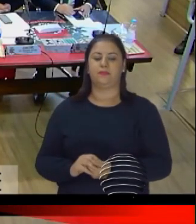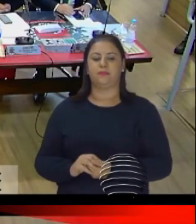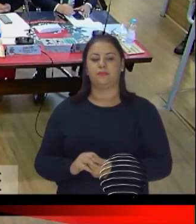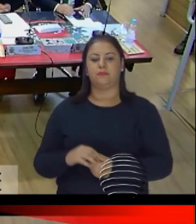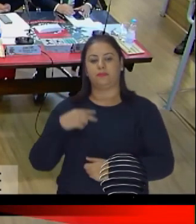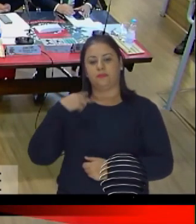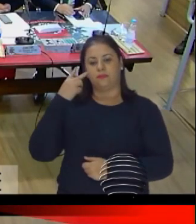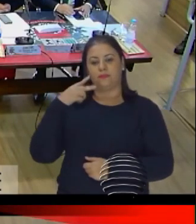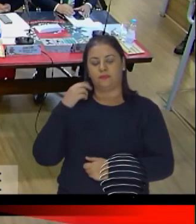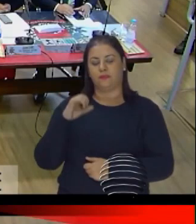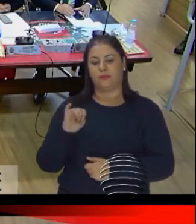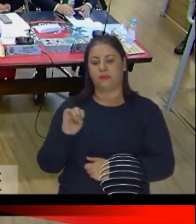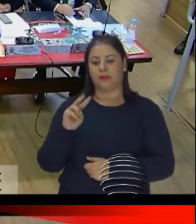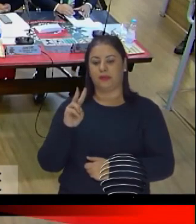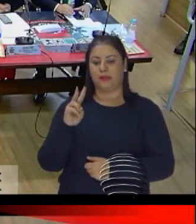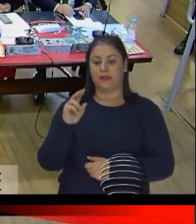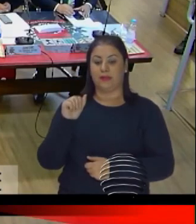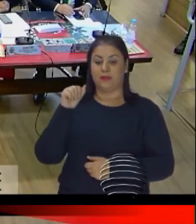Vereador Ivone Tamar.